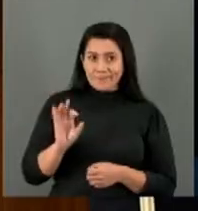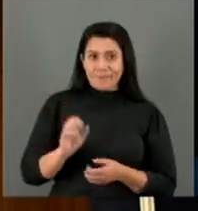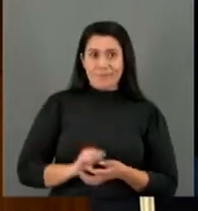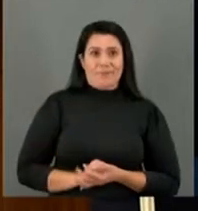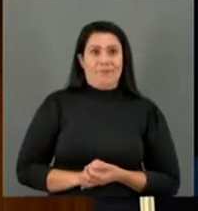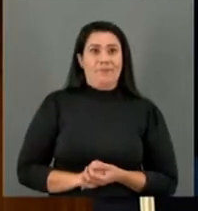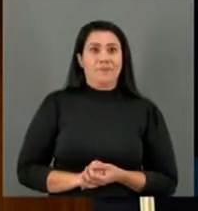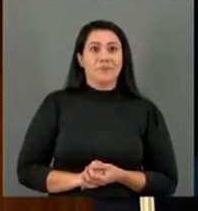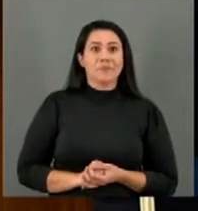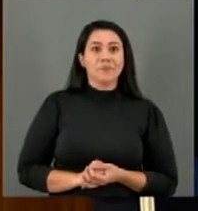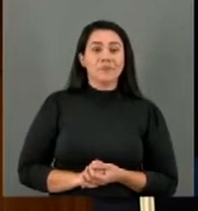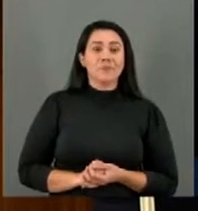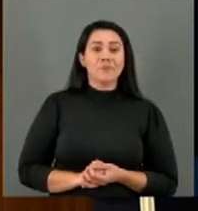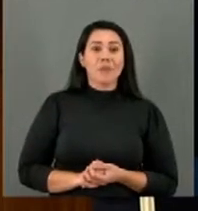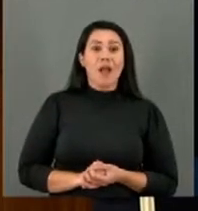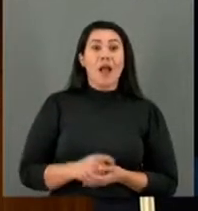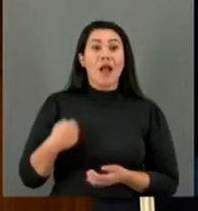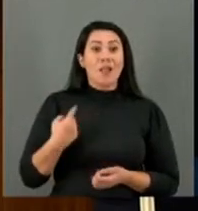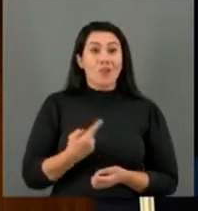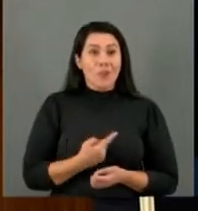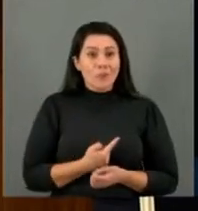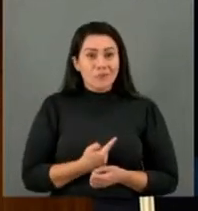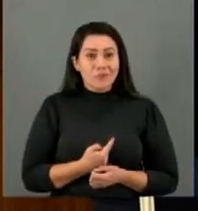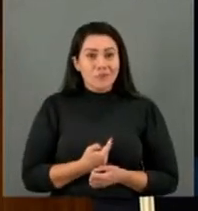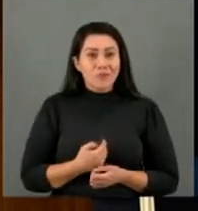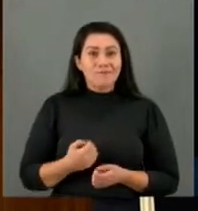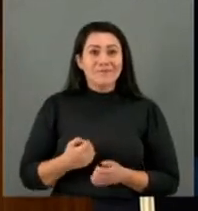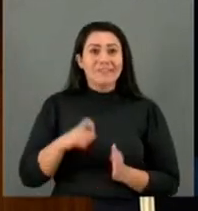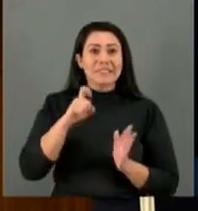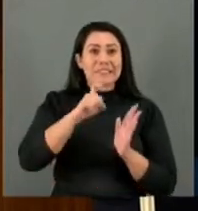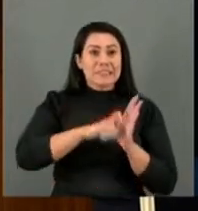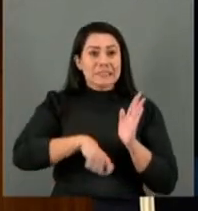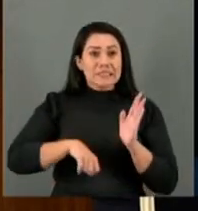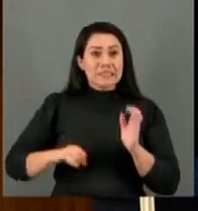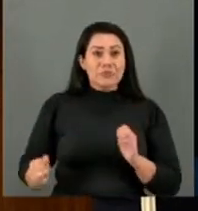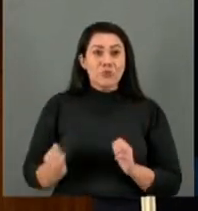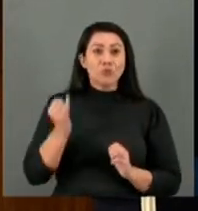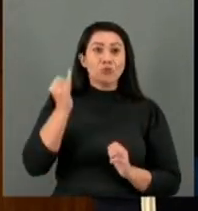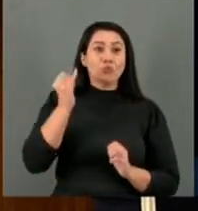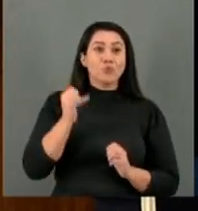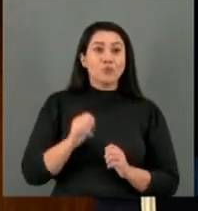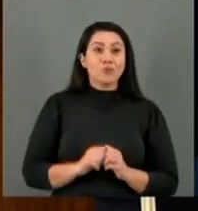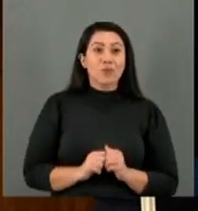A nossa taxa de juro terminou o ano com